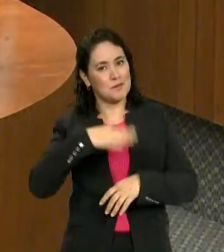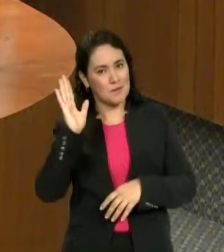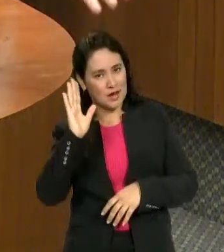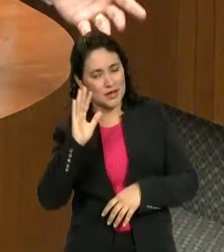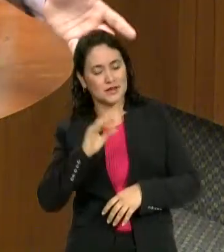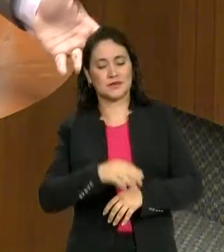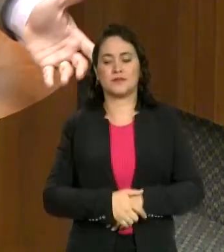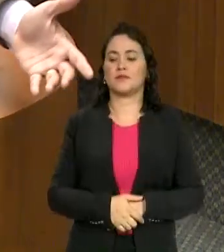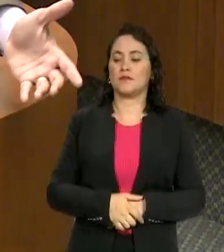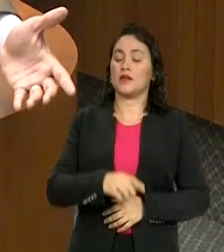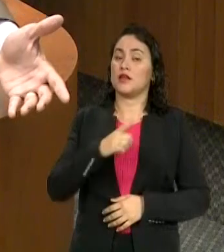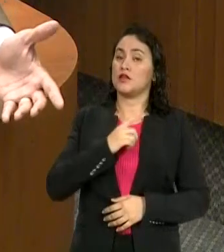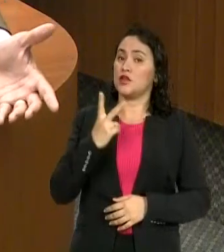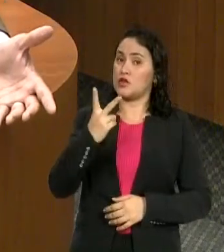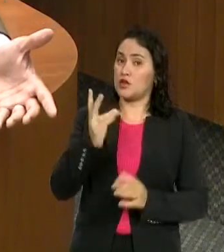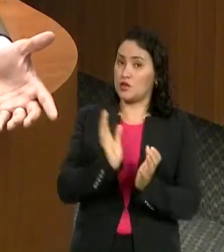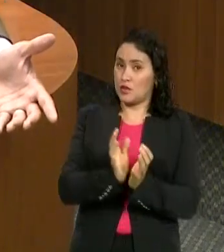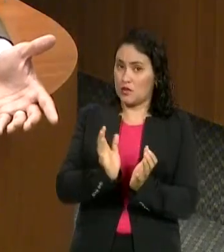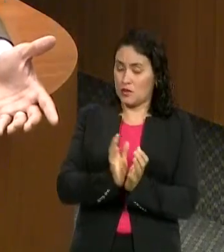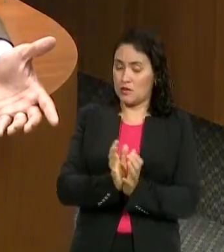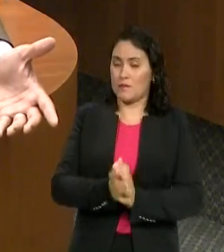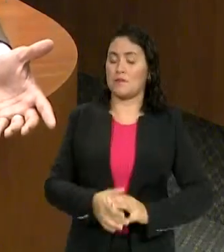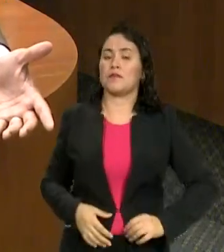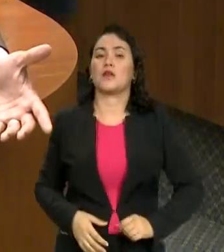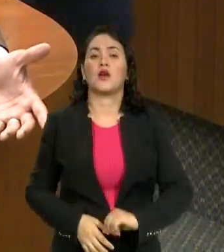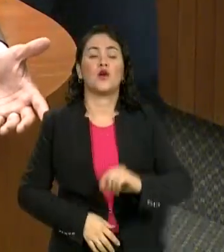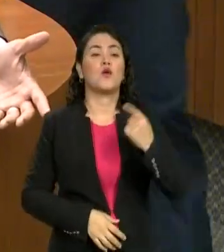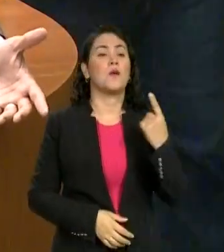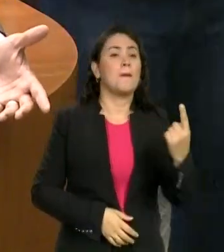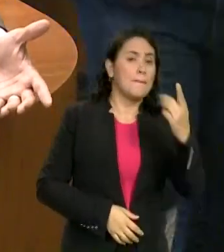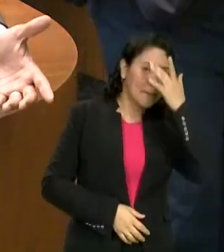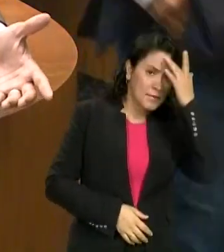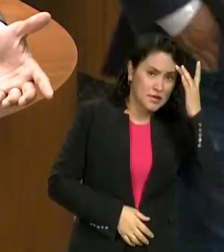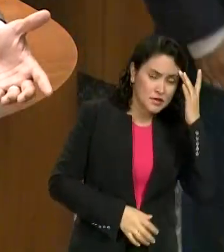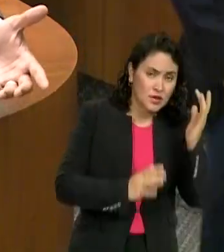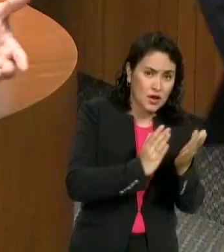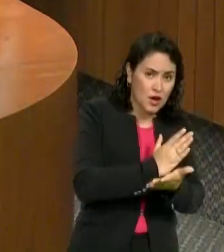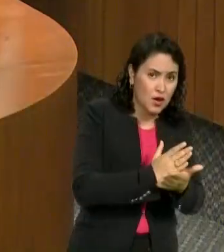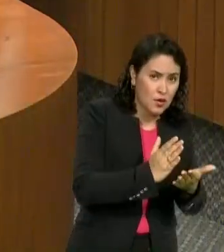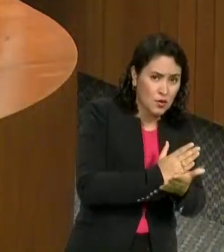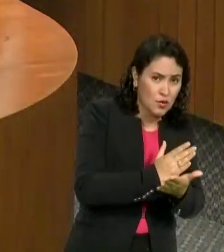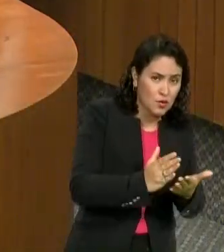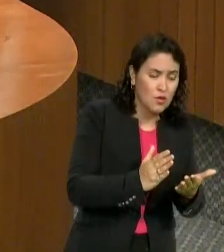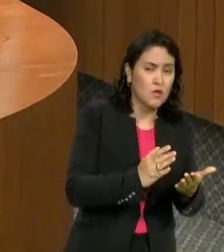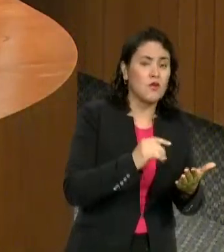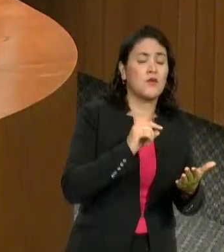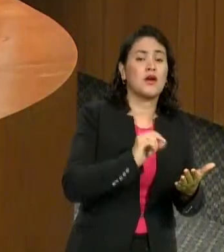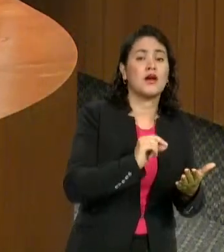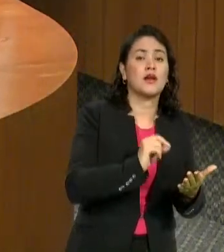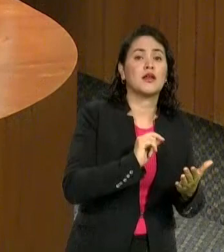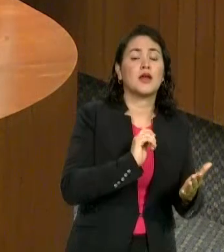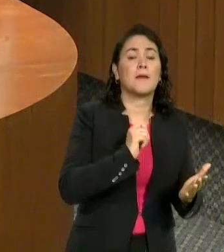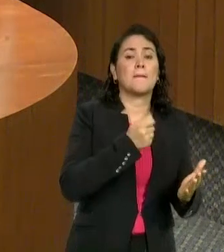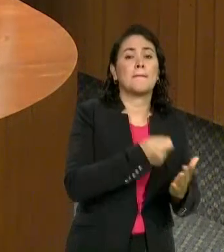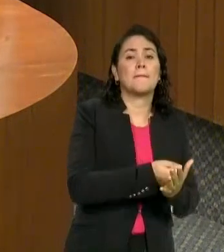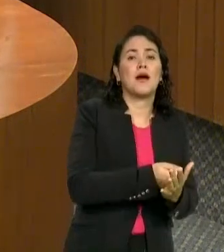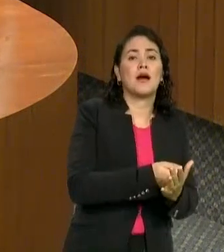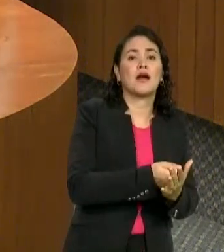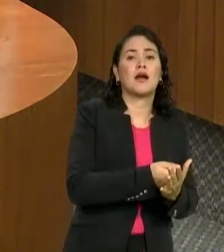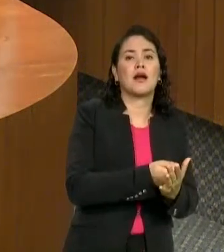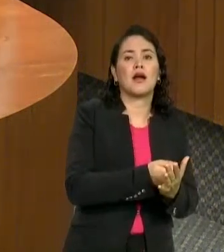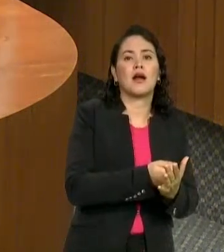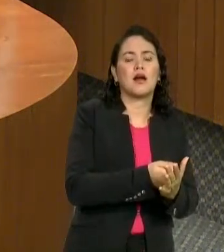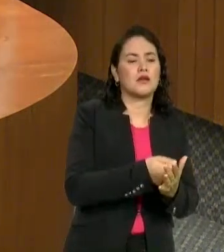pega a passagem do ferry, que custava 12, agora está 10, e tem o grupo de quem passava de carro, que